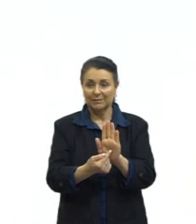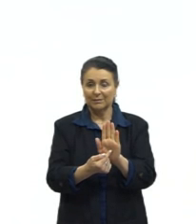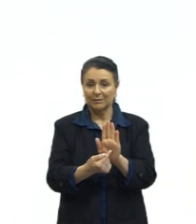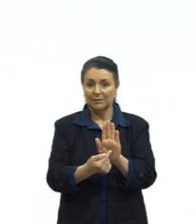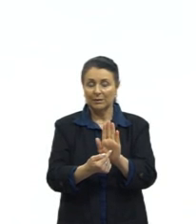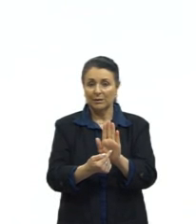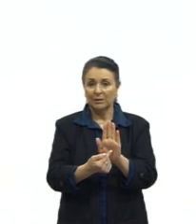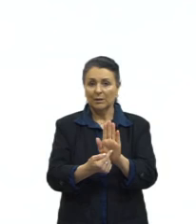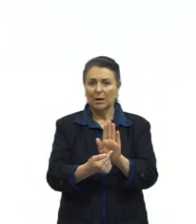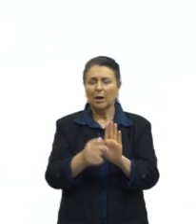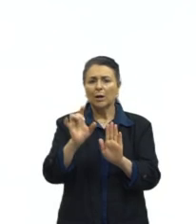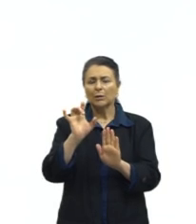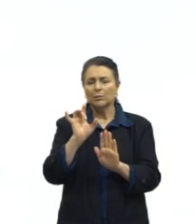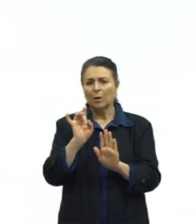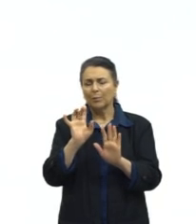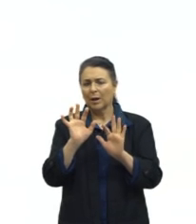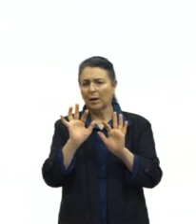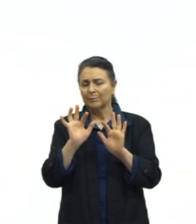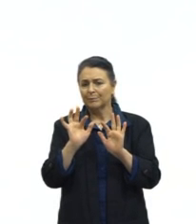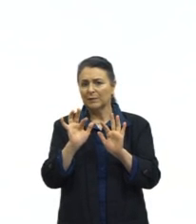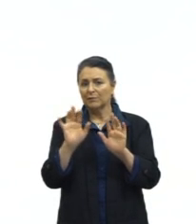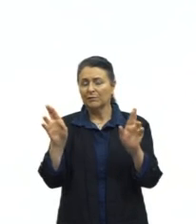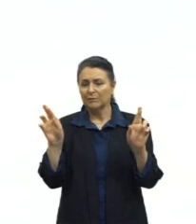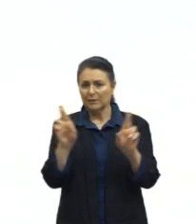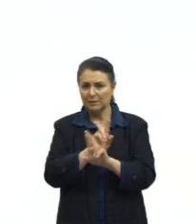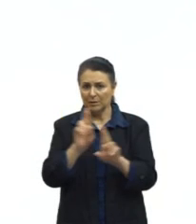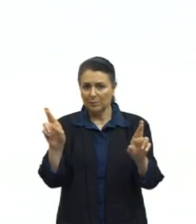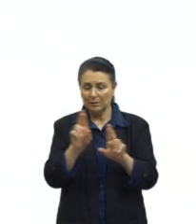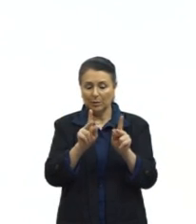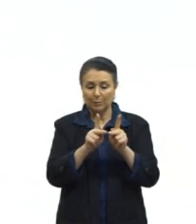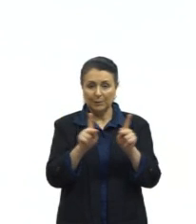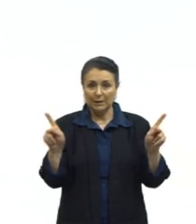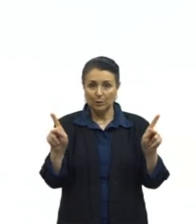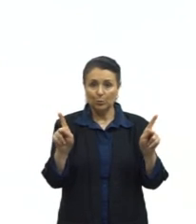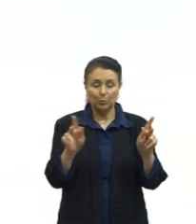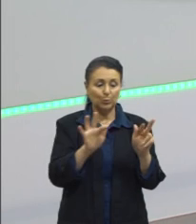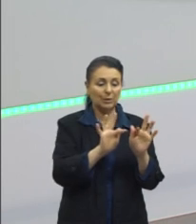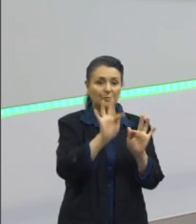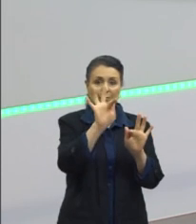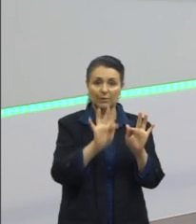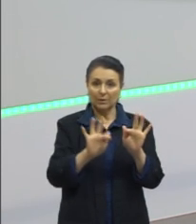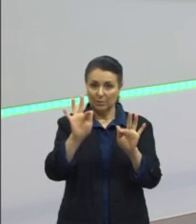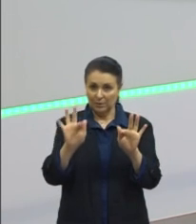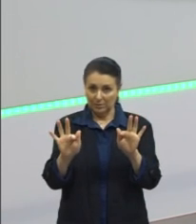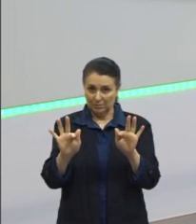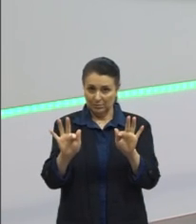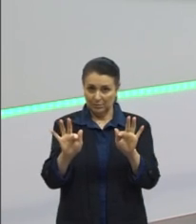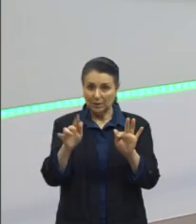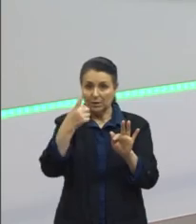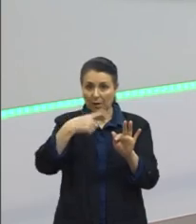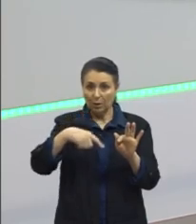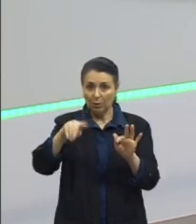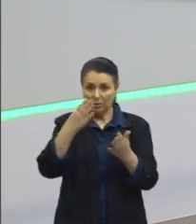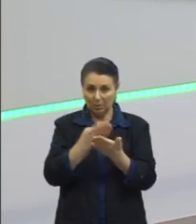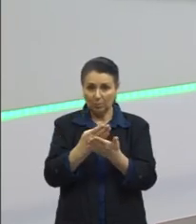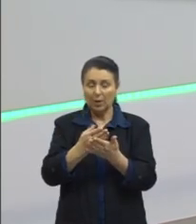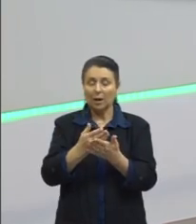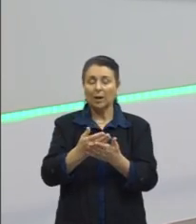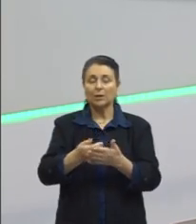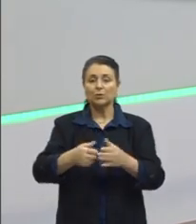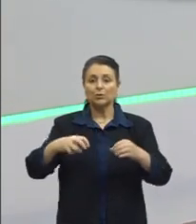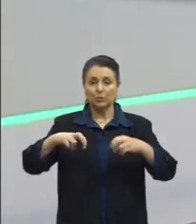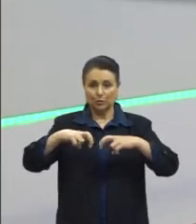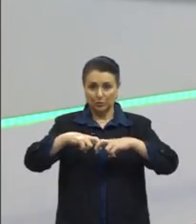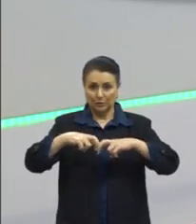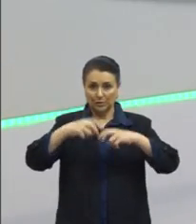e por último só para finalizar fazer uma relação rapidinha aqui entre período e frequência a gente vai falar melhor na nossa próxima aula mas só para começar Então